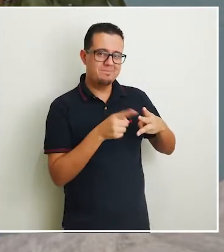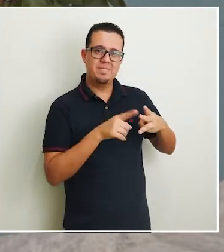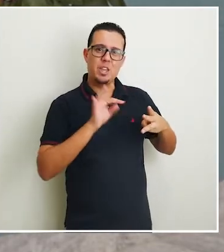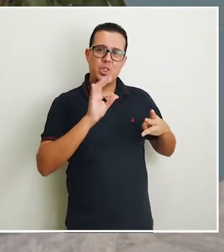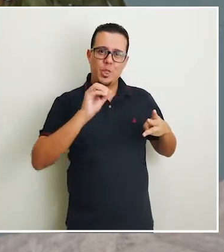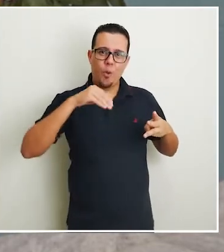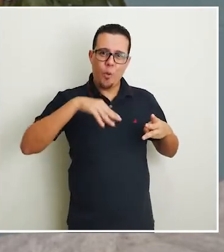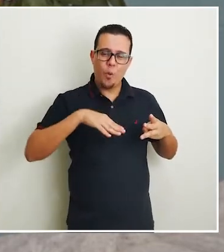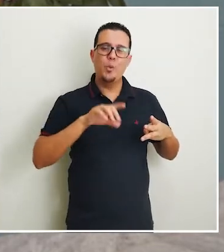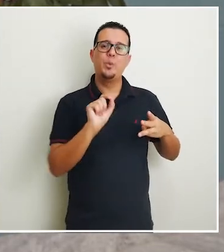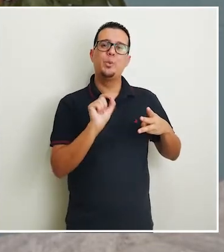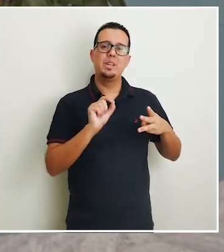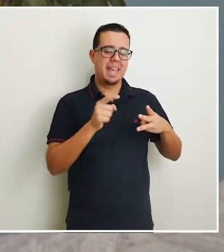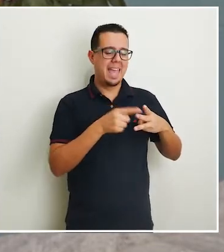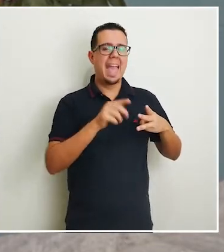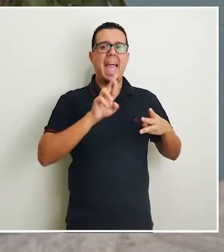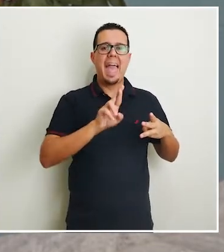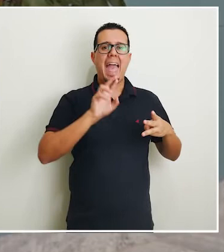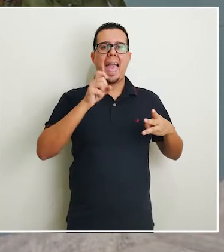esse versículo, que é o tom de